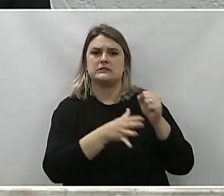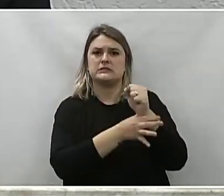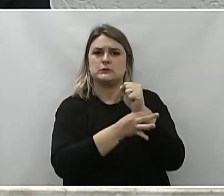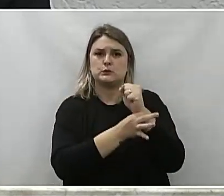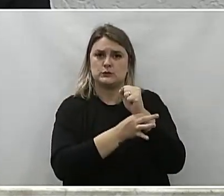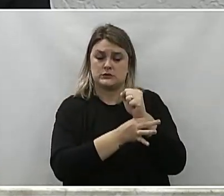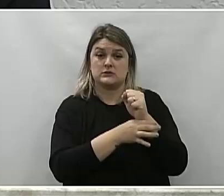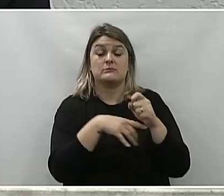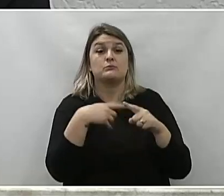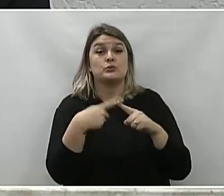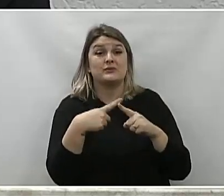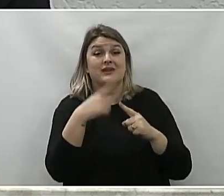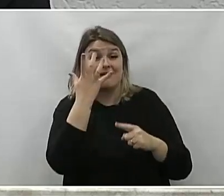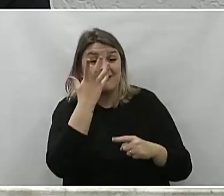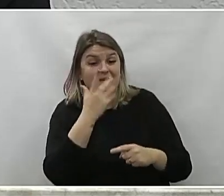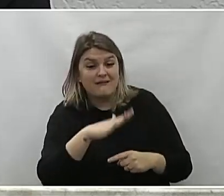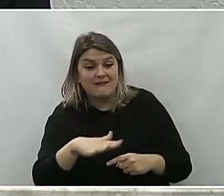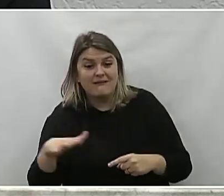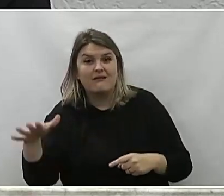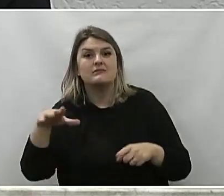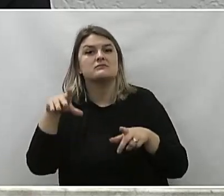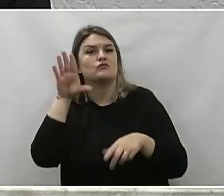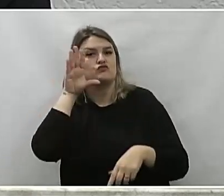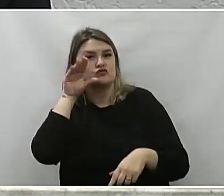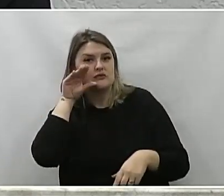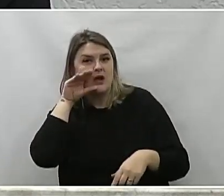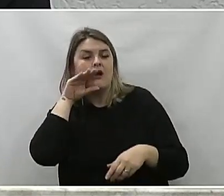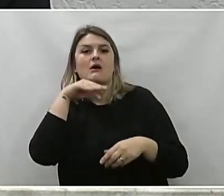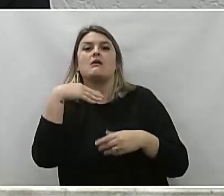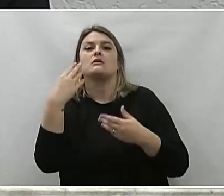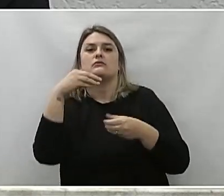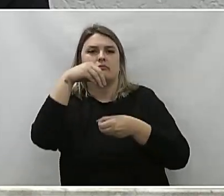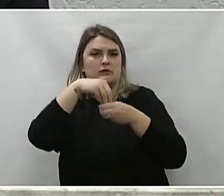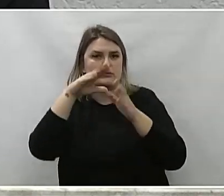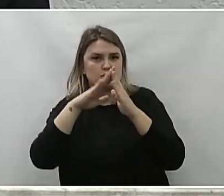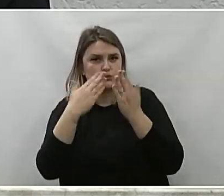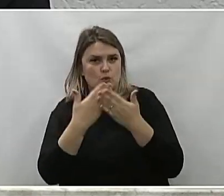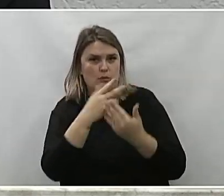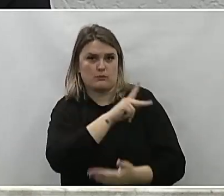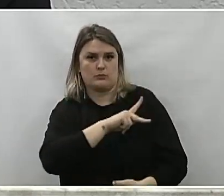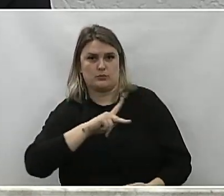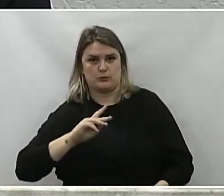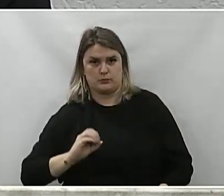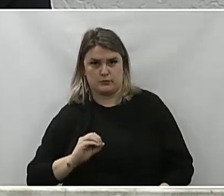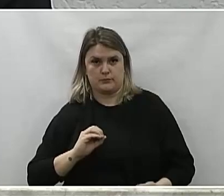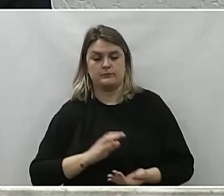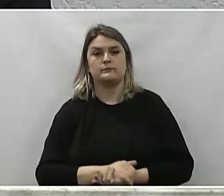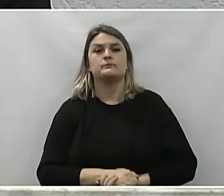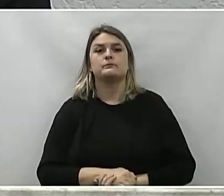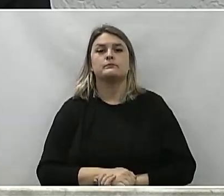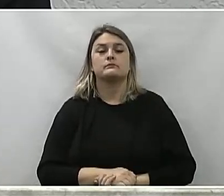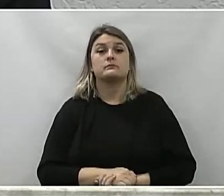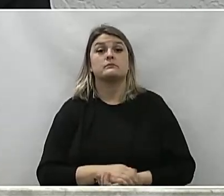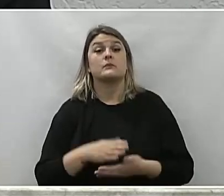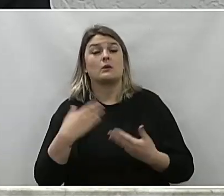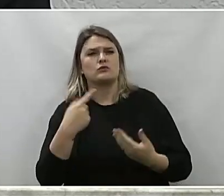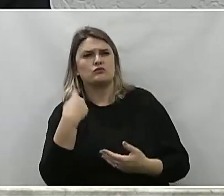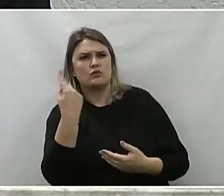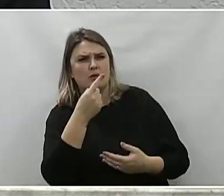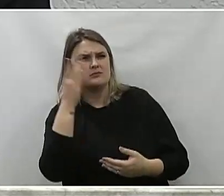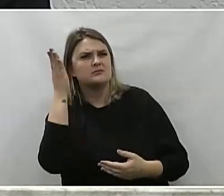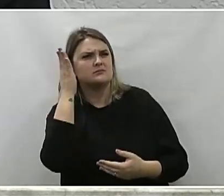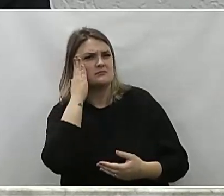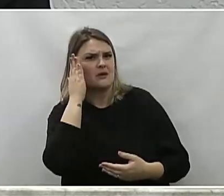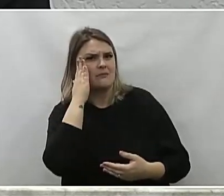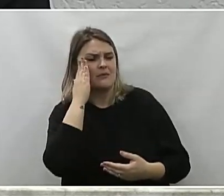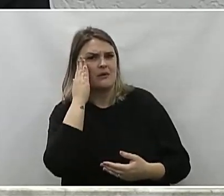física principalmente das crianças e todos os servidores dos prédios educacionais públicos é denotório conhecimento